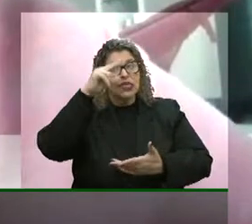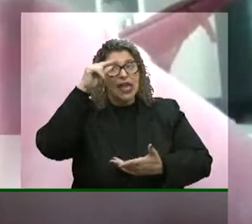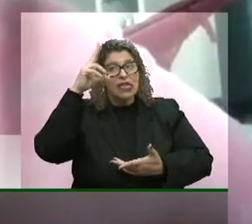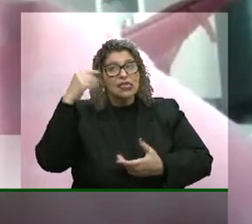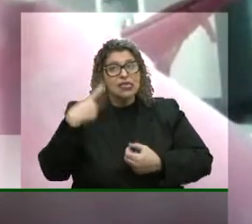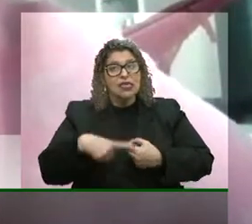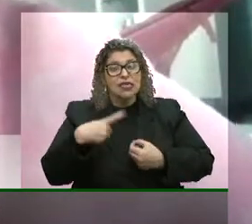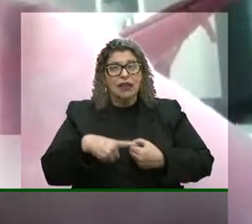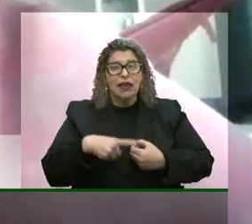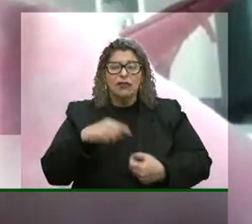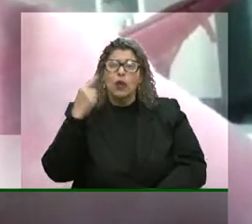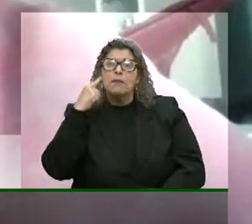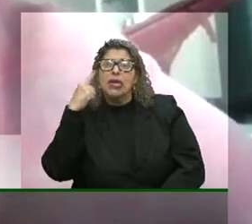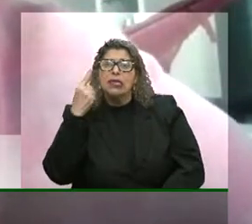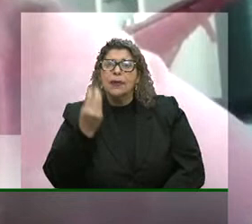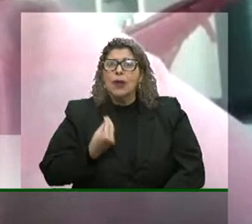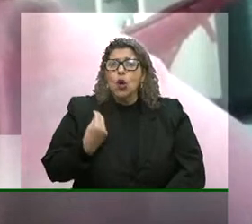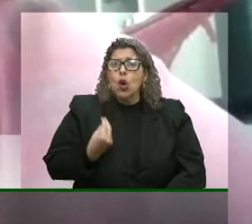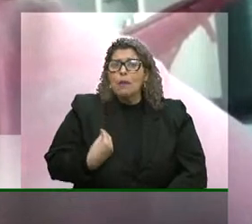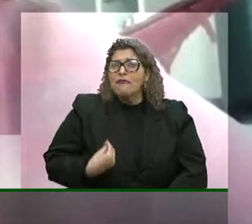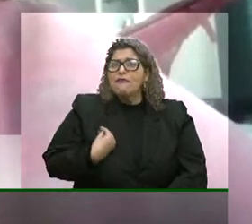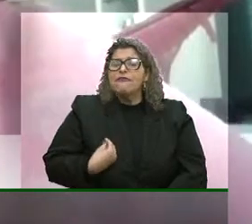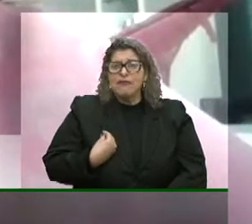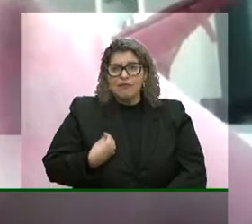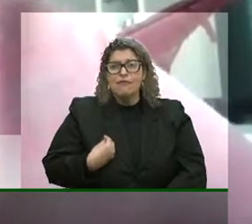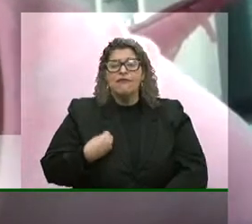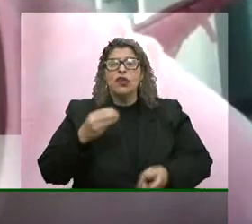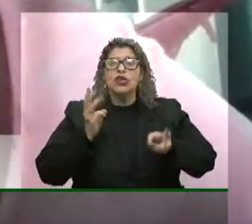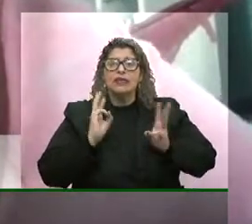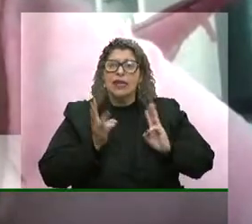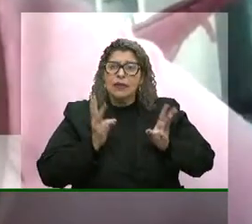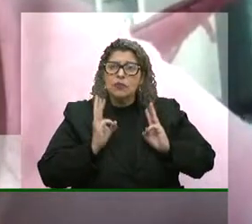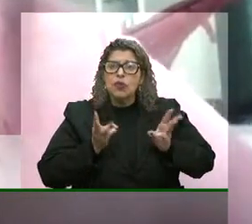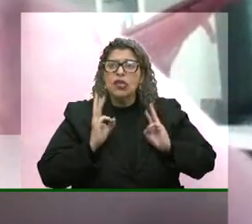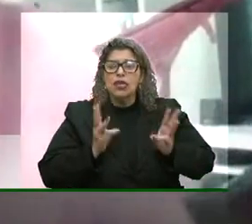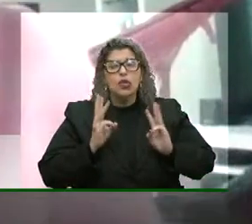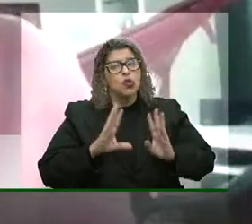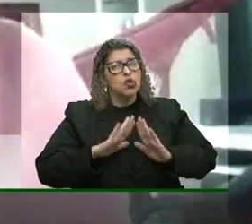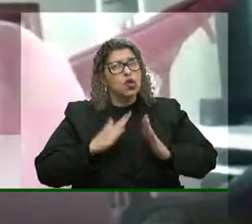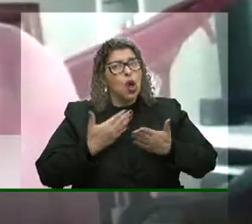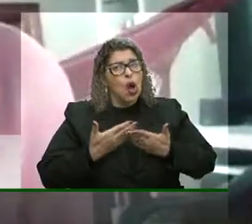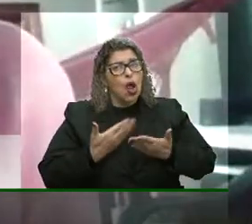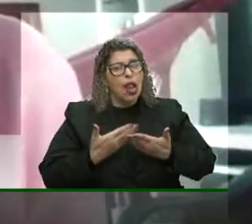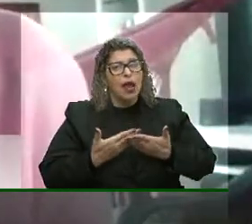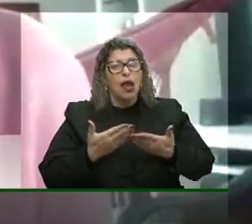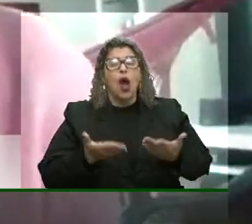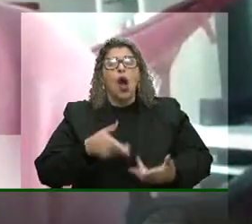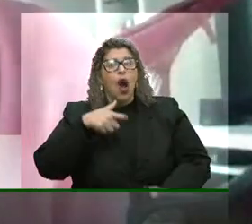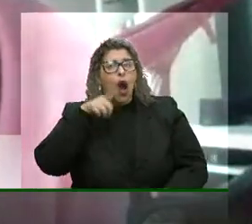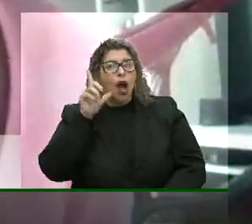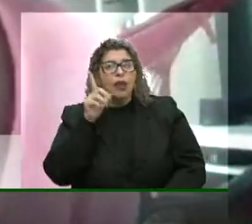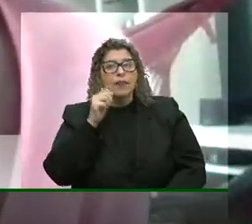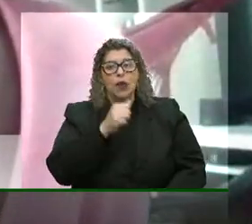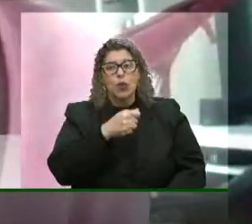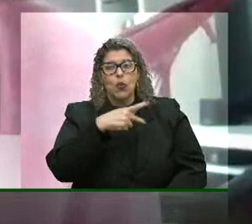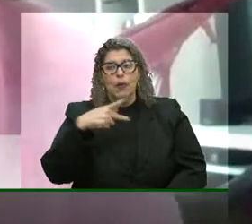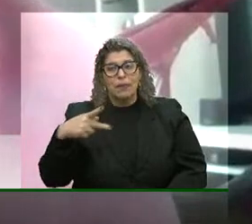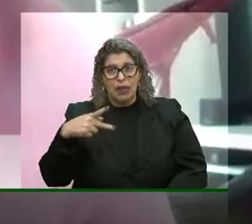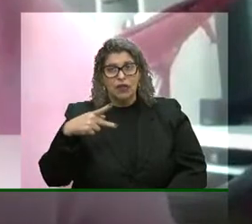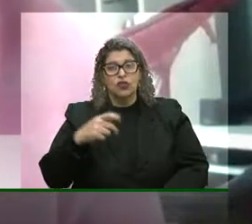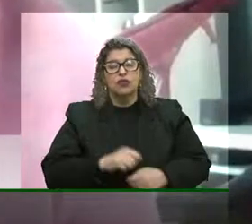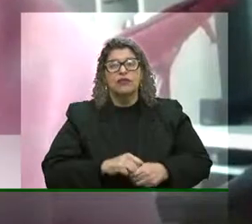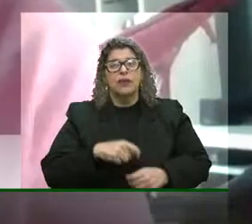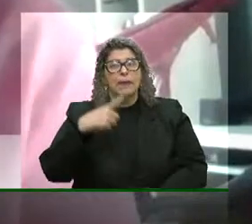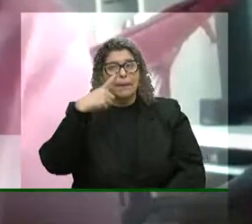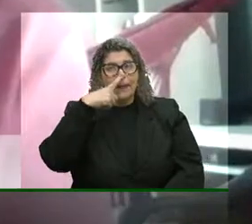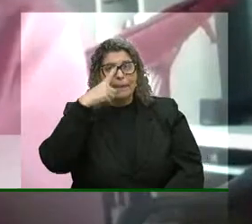imaginamos a situação que vivem os transportadores. Eu ontem ainda peguei um aplicativo para levar minha